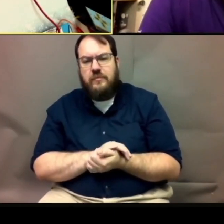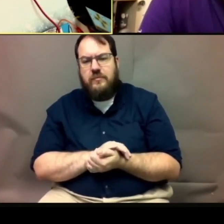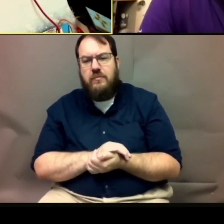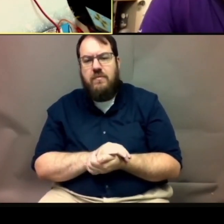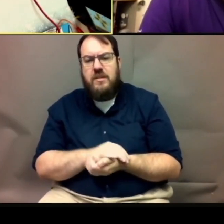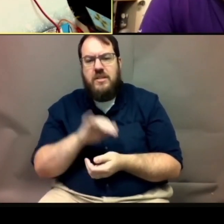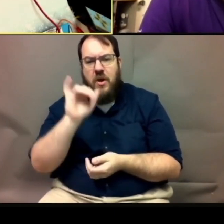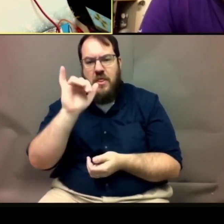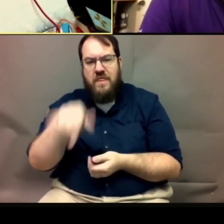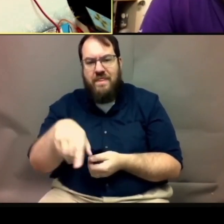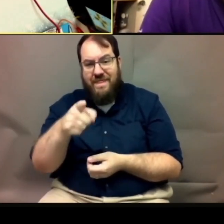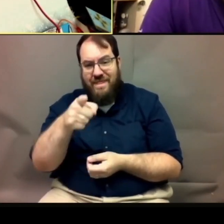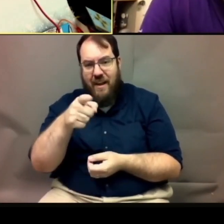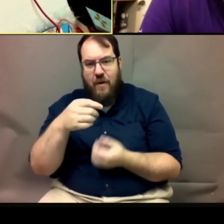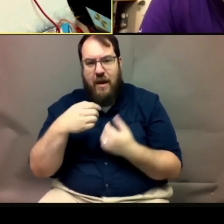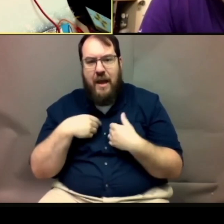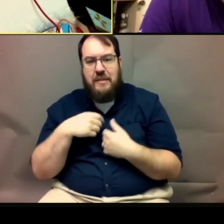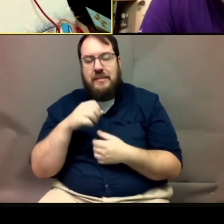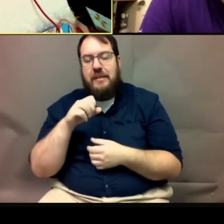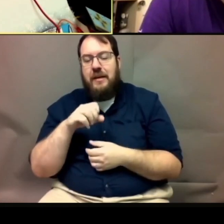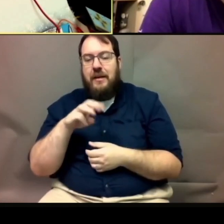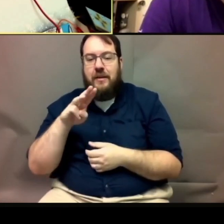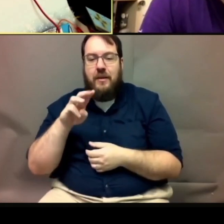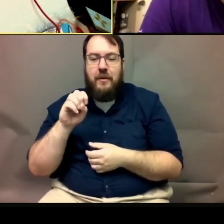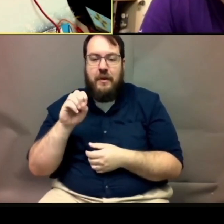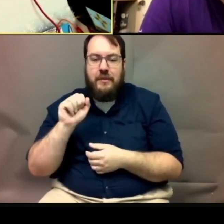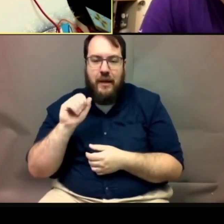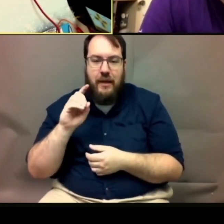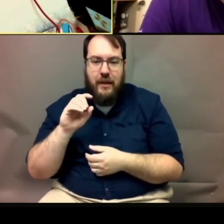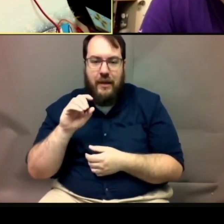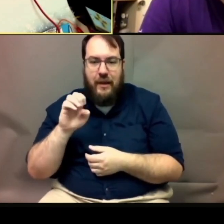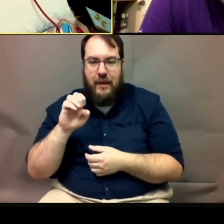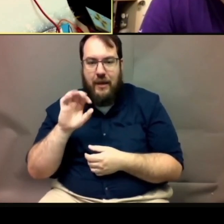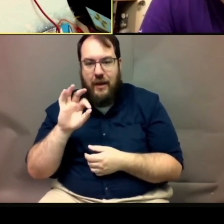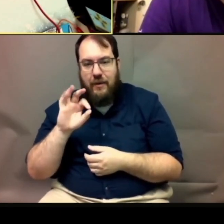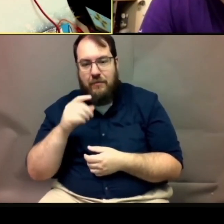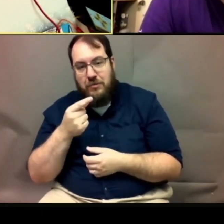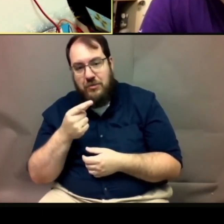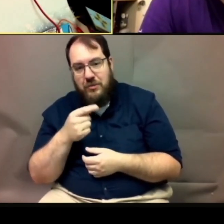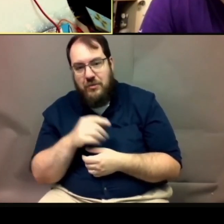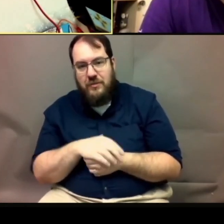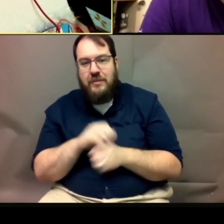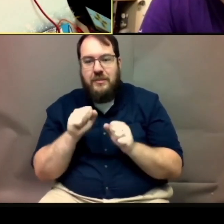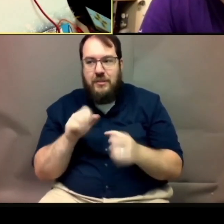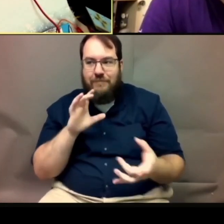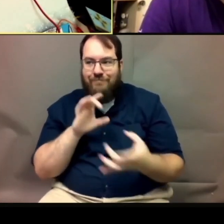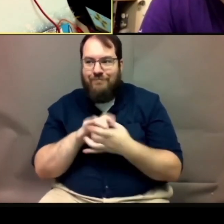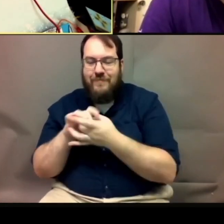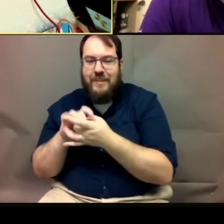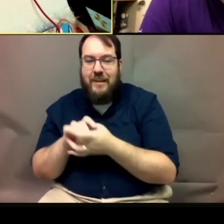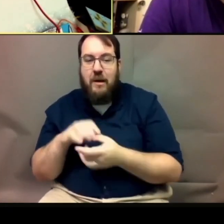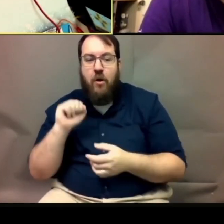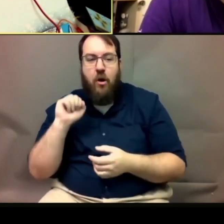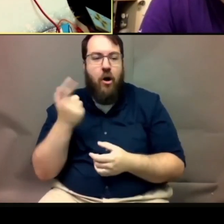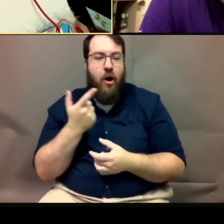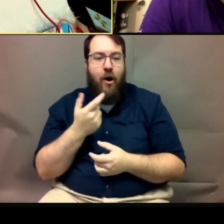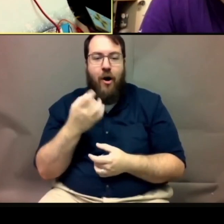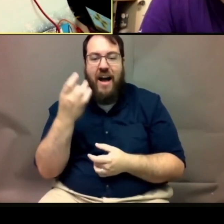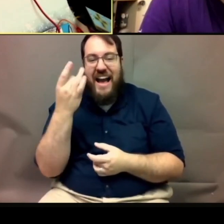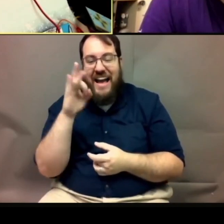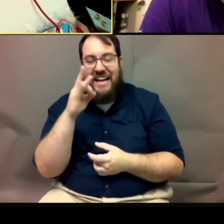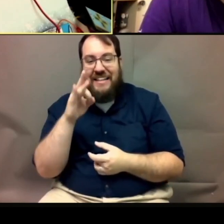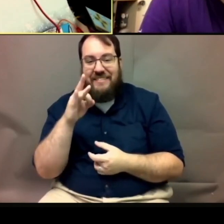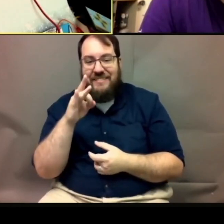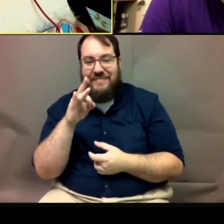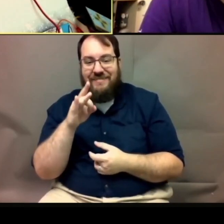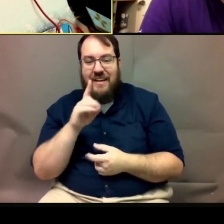nós temos aqui esse controle aqui do Mac Max, nós temos aqui os controles do mouse da direita, o W-A-S-D